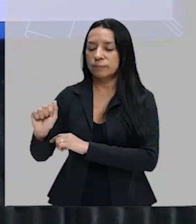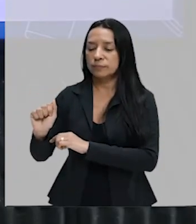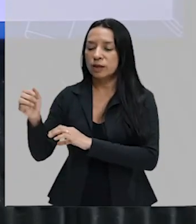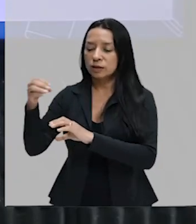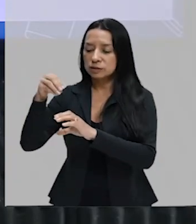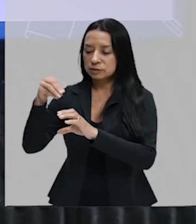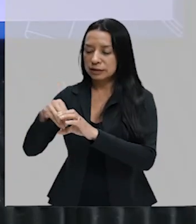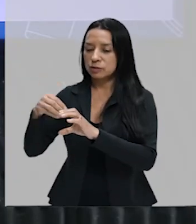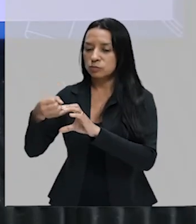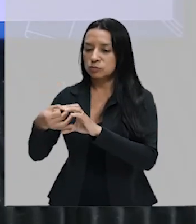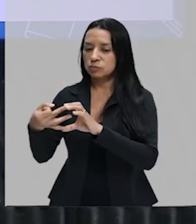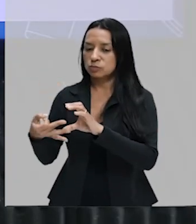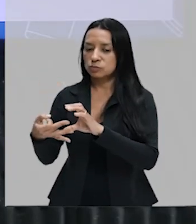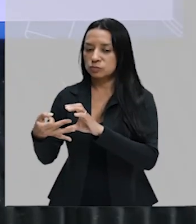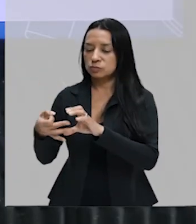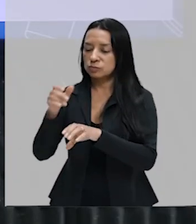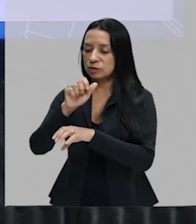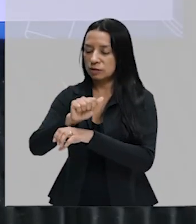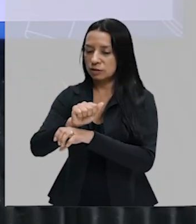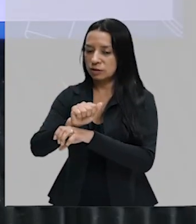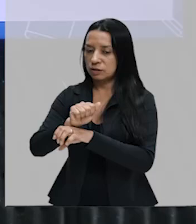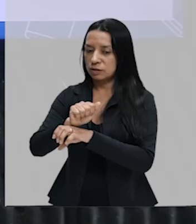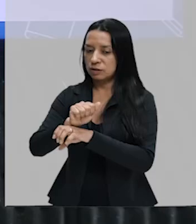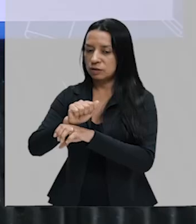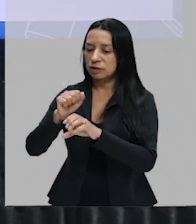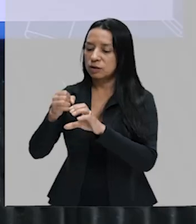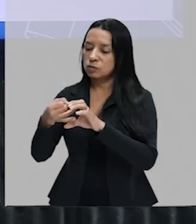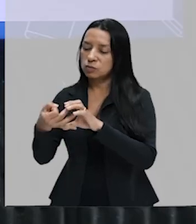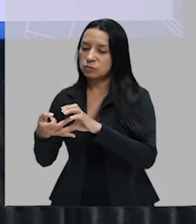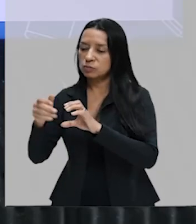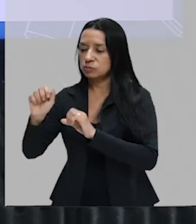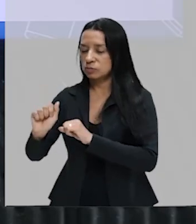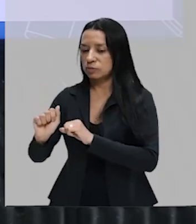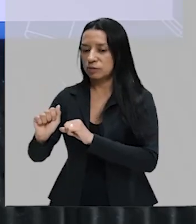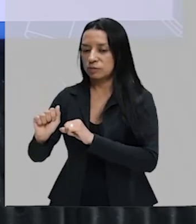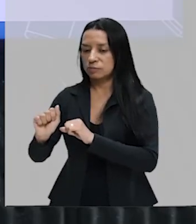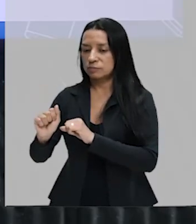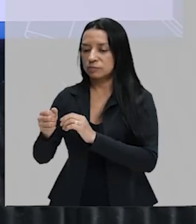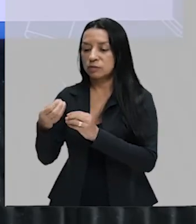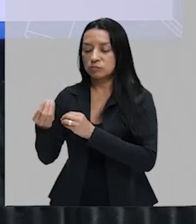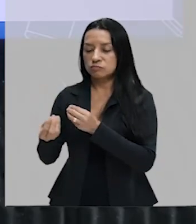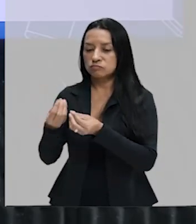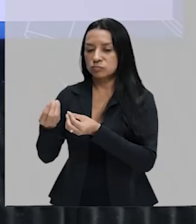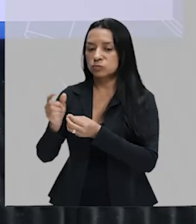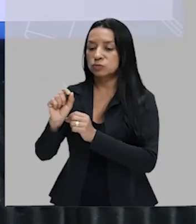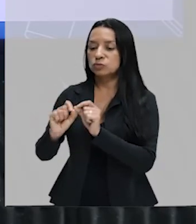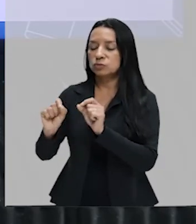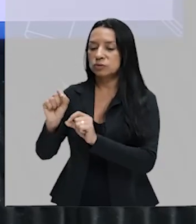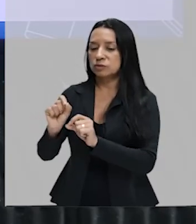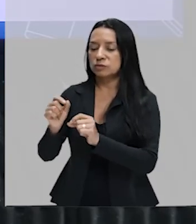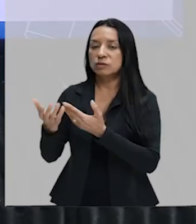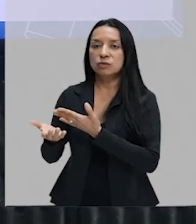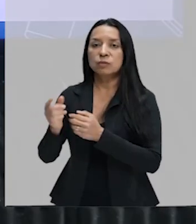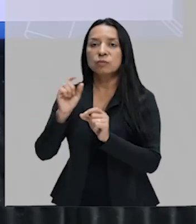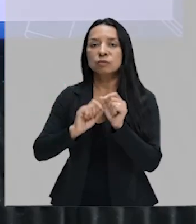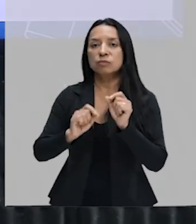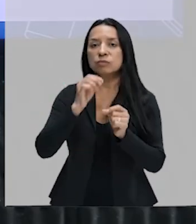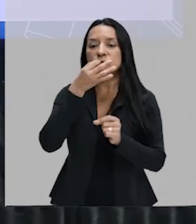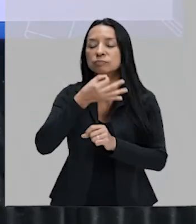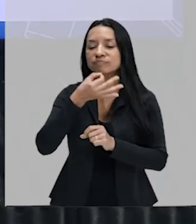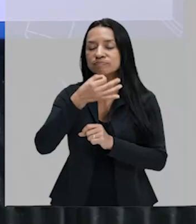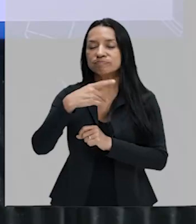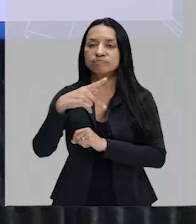dentro de um conjunto dado. Então, eu tenho o elemento A e o conjunto A. Tá? Então, está sendo dito isso aí. E aí, gente, o que você